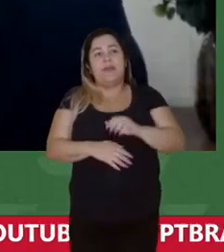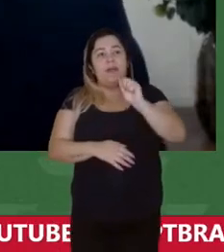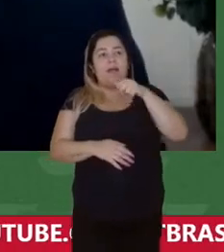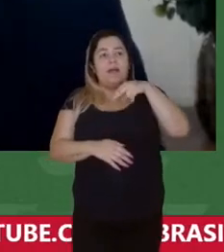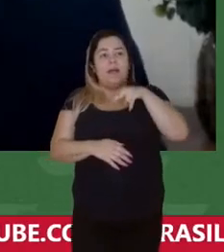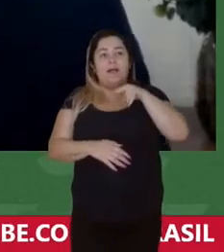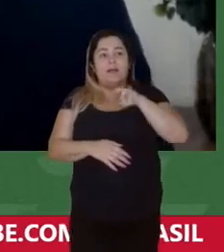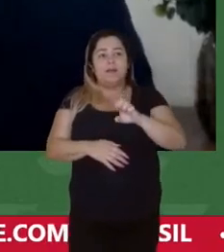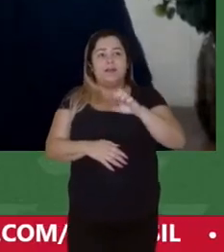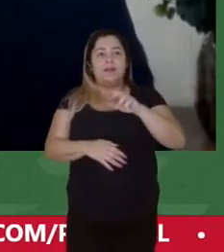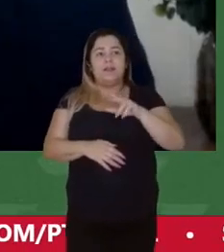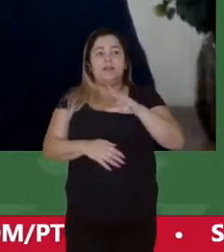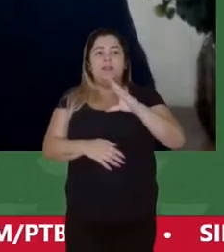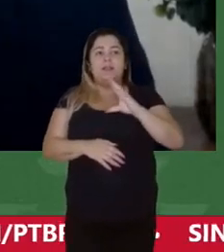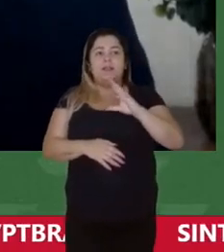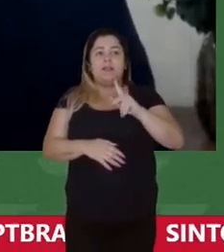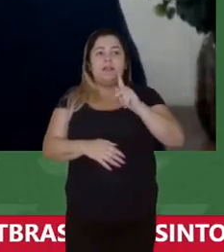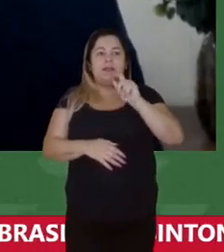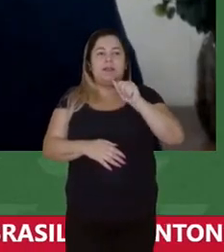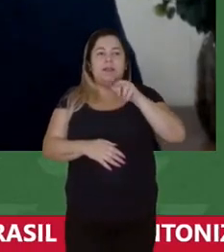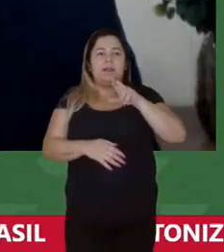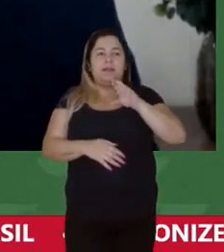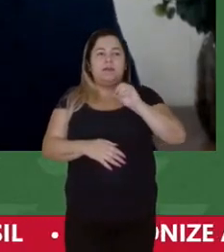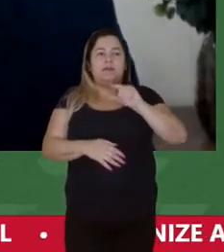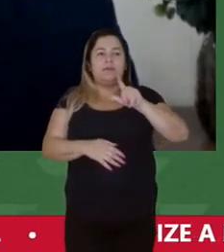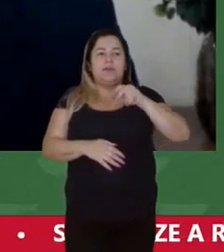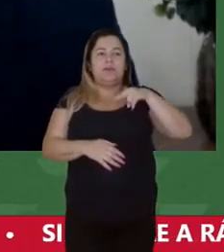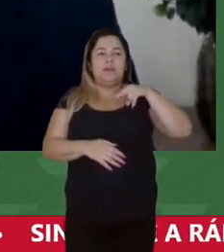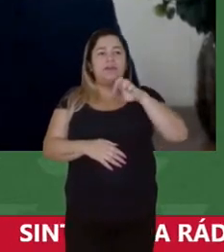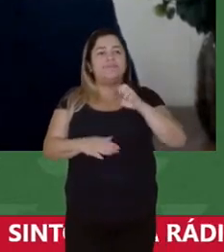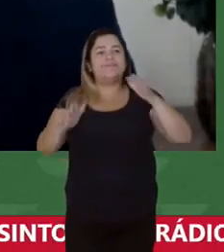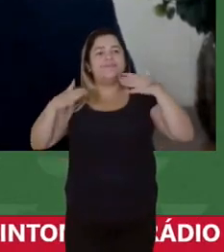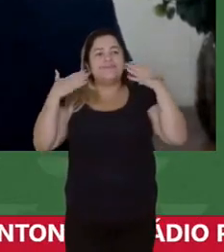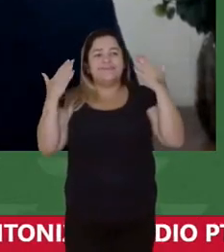Anne Caroline, com muita alegria.